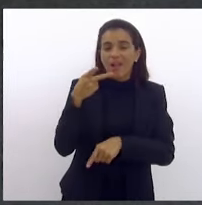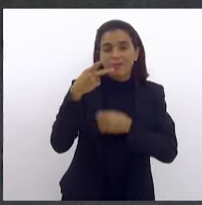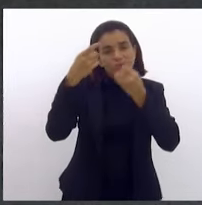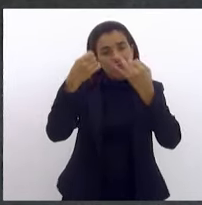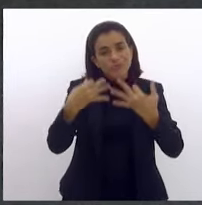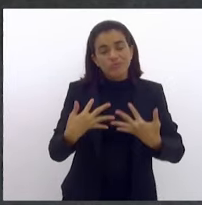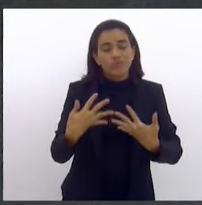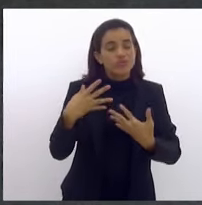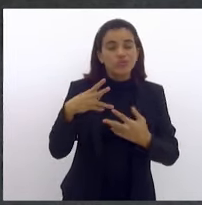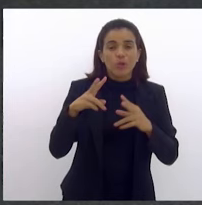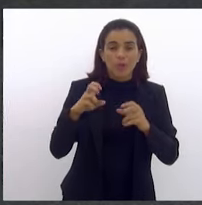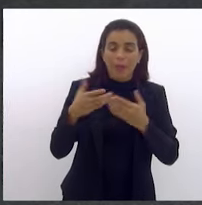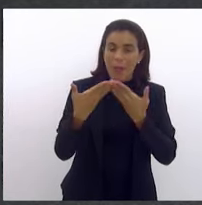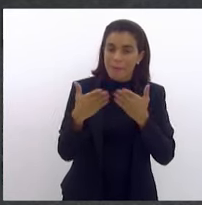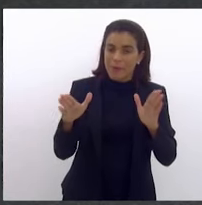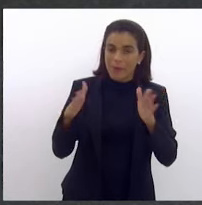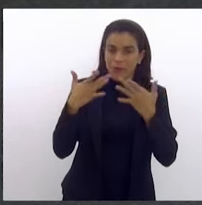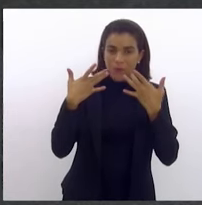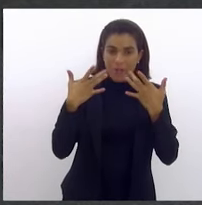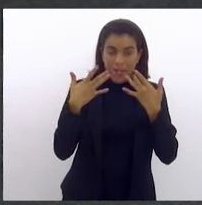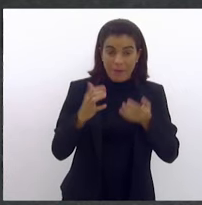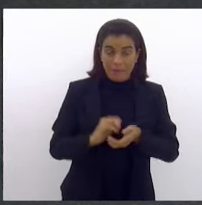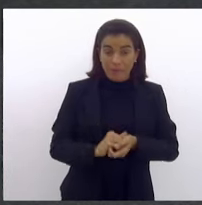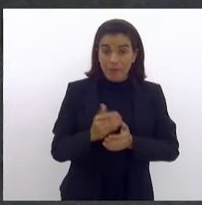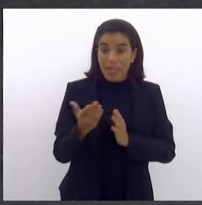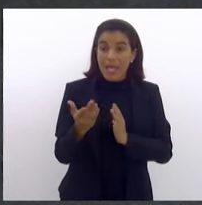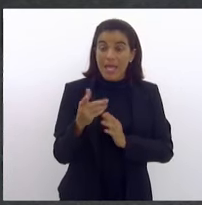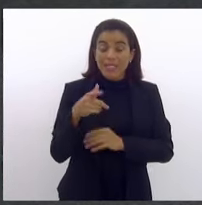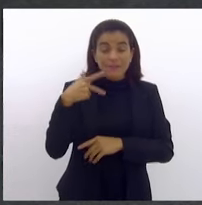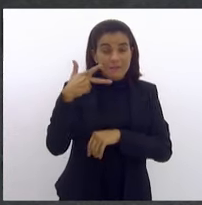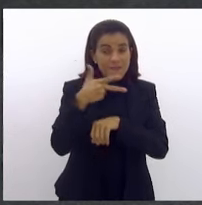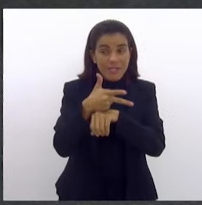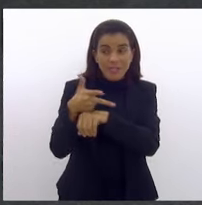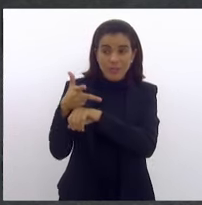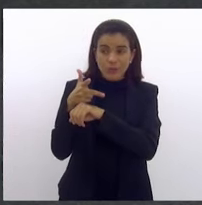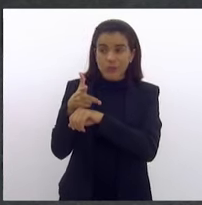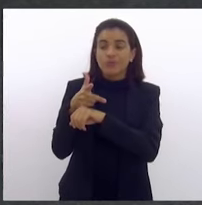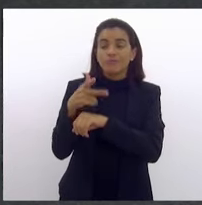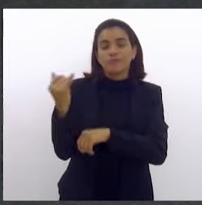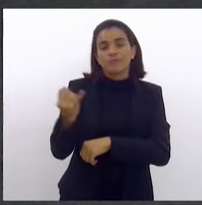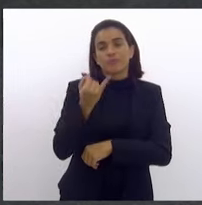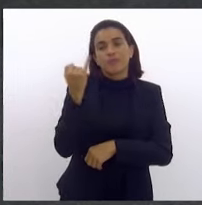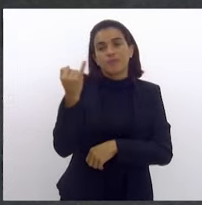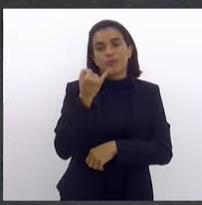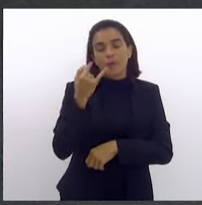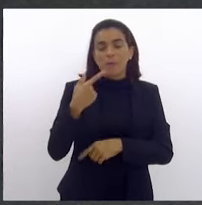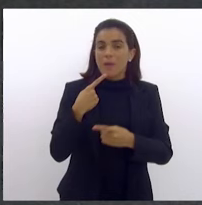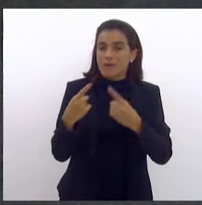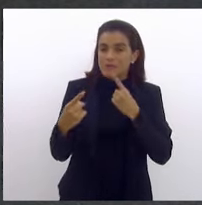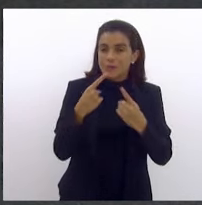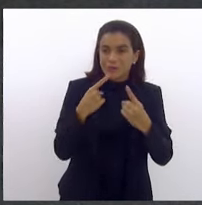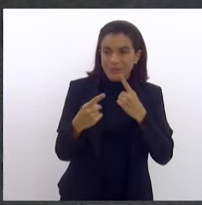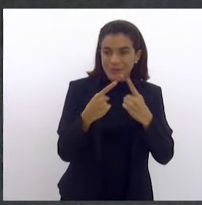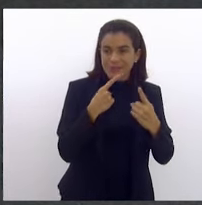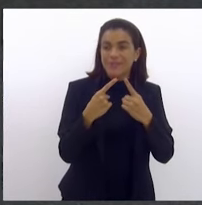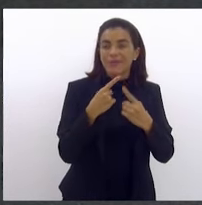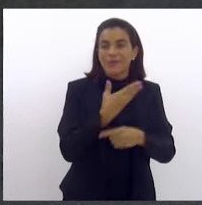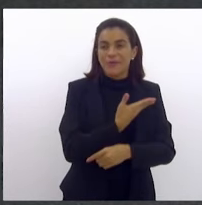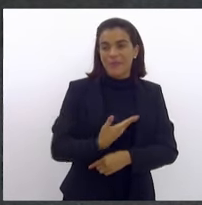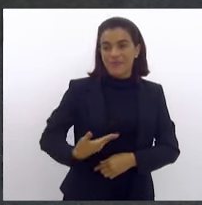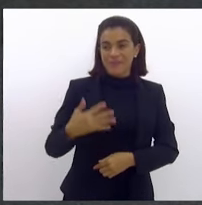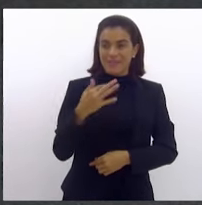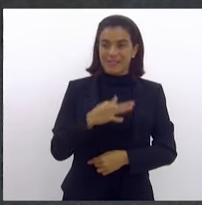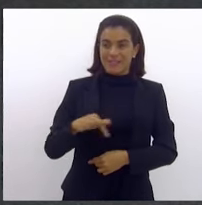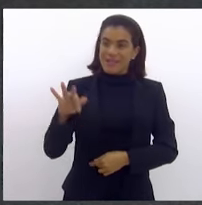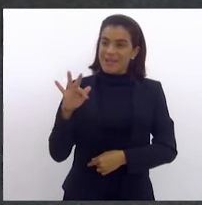da reabertura do Teatro Vila Lobos. Esse livro foi, esse vídeo foi, inclusive, importante para o diálogo quanto fazendo com o governo federal, que